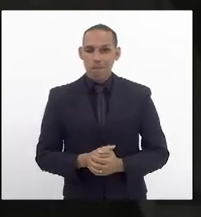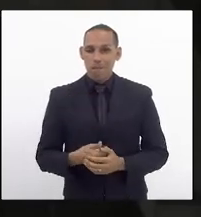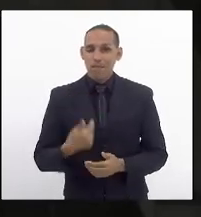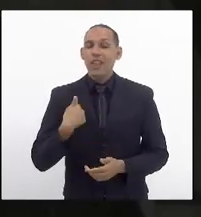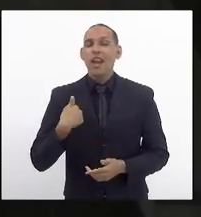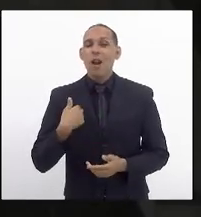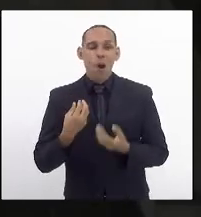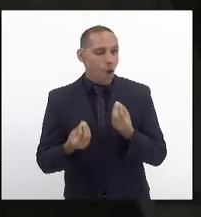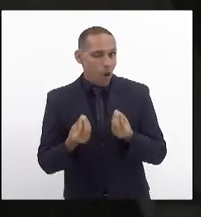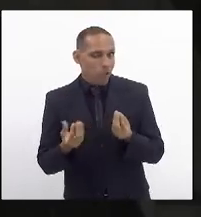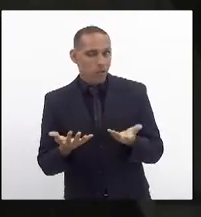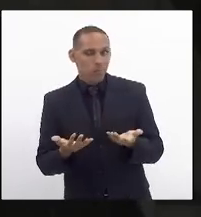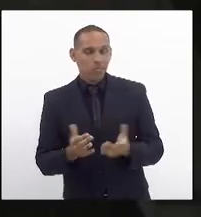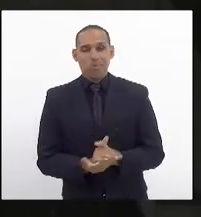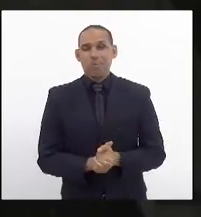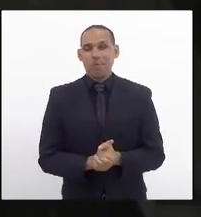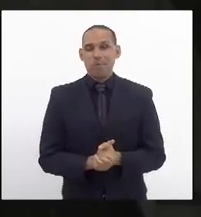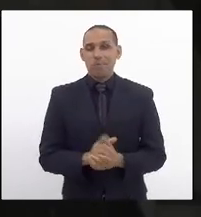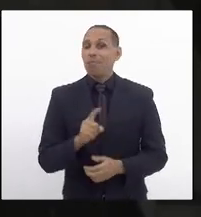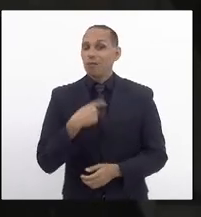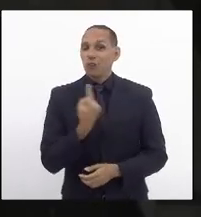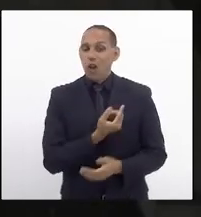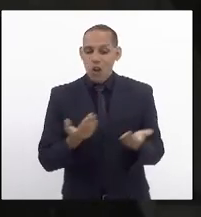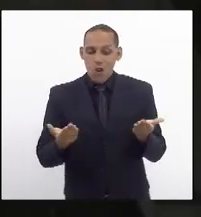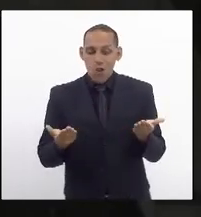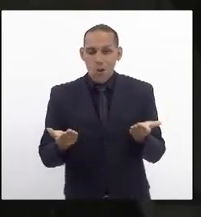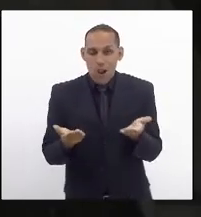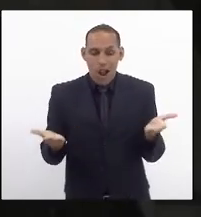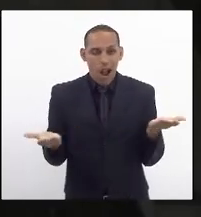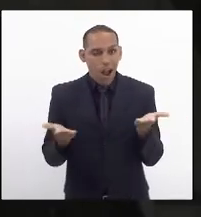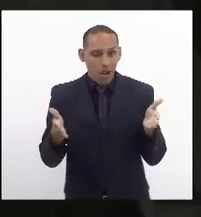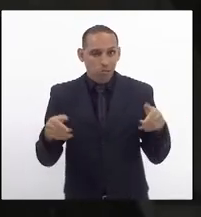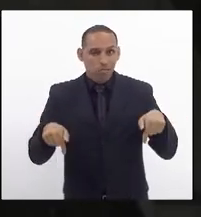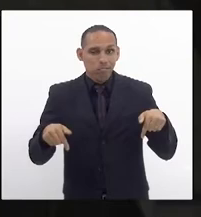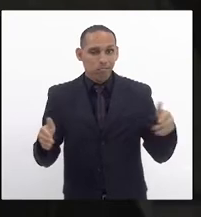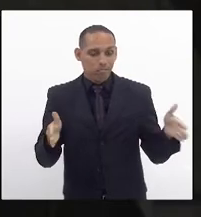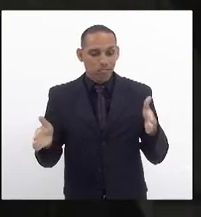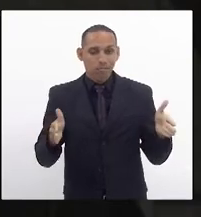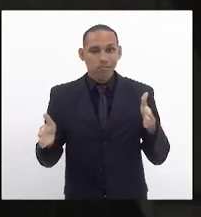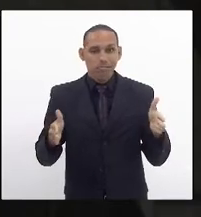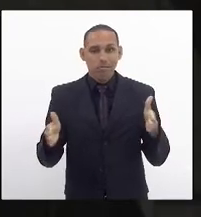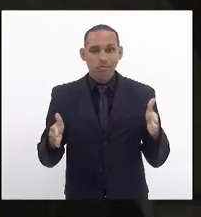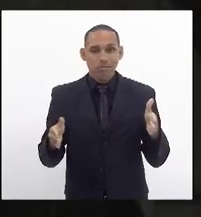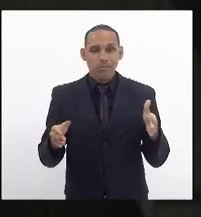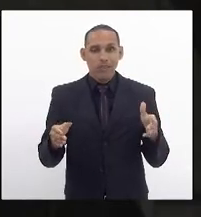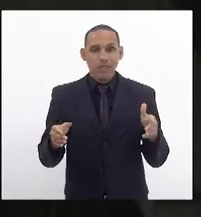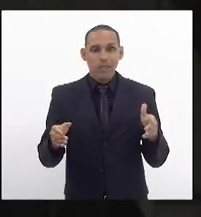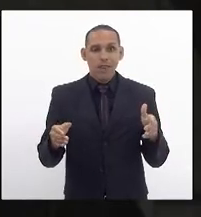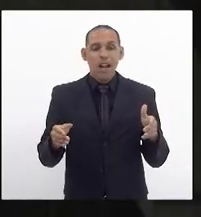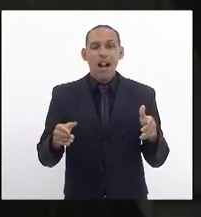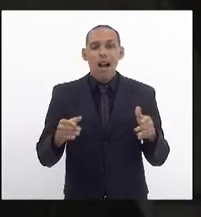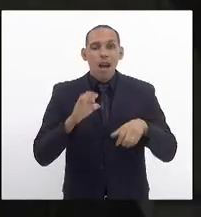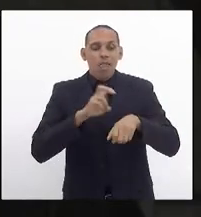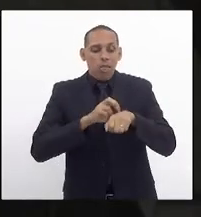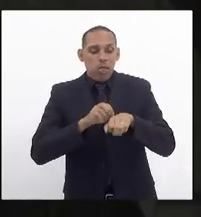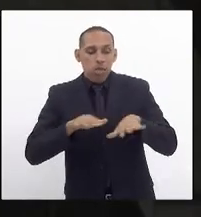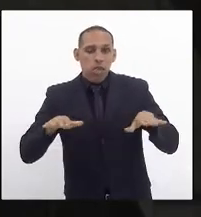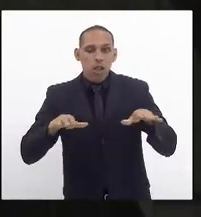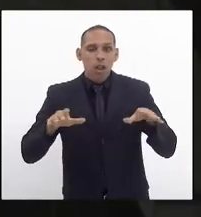faço porque estamos nesse momento do descenso da pandemia